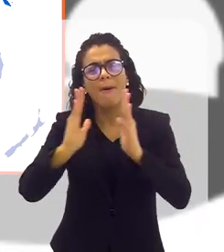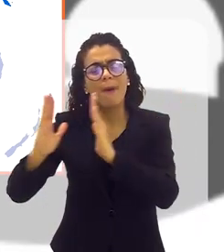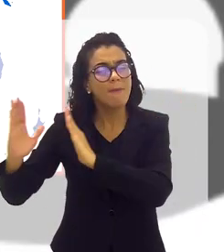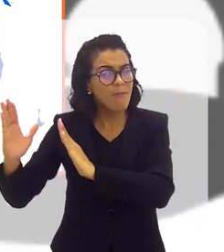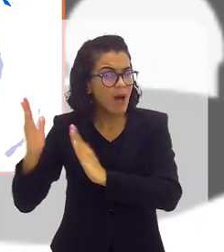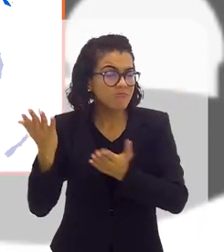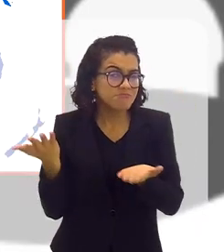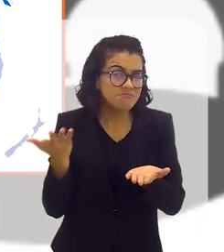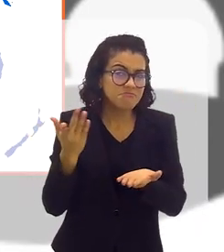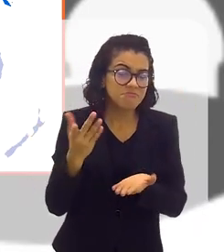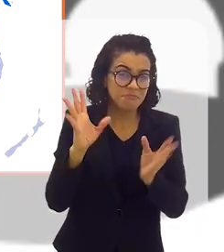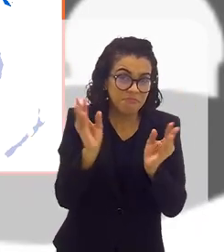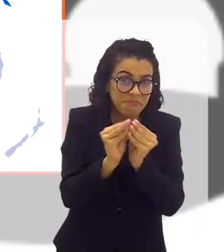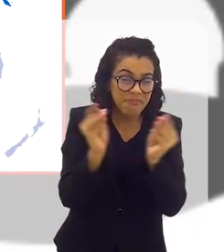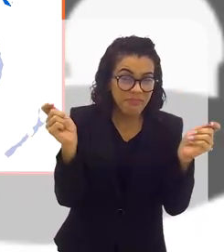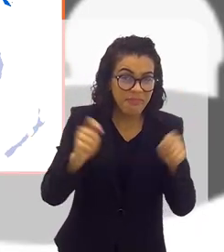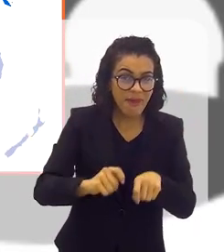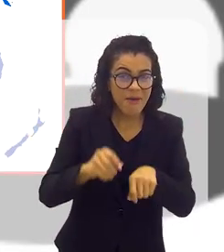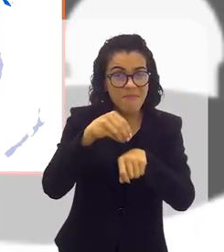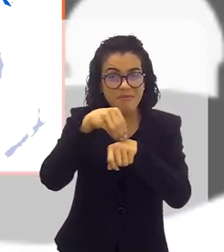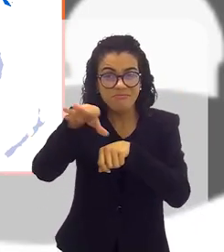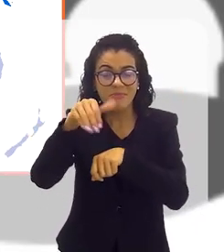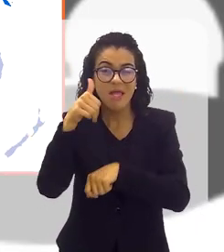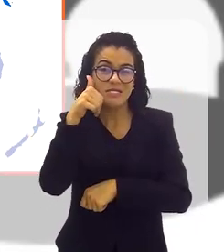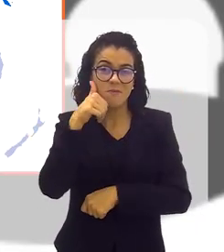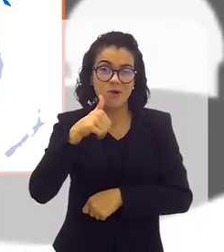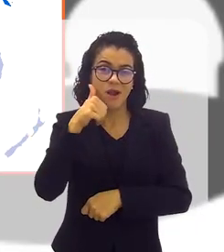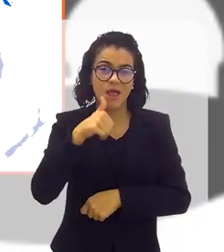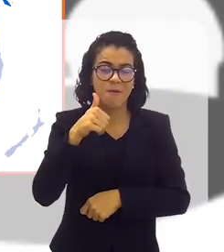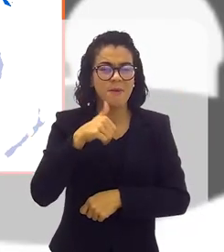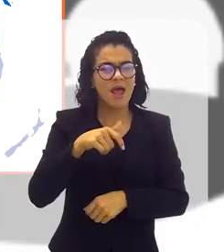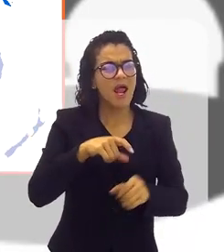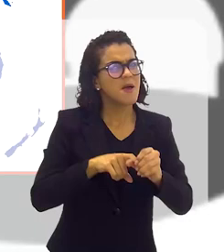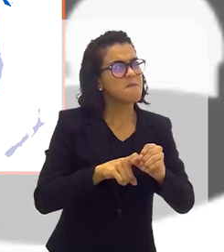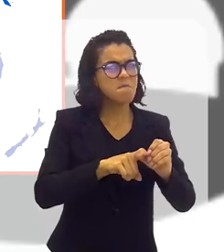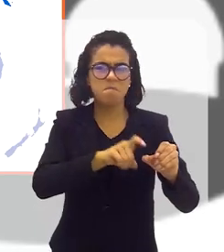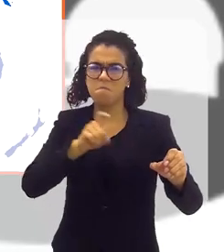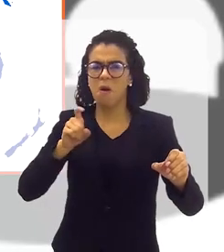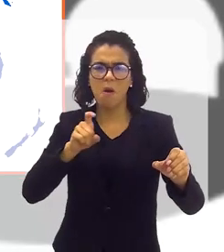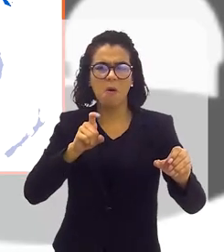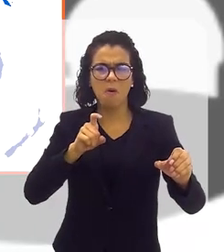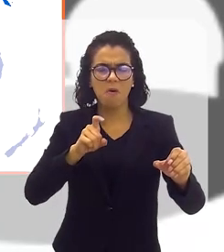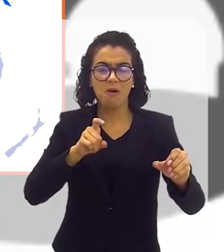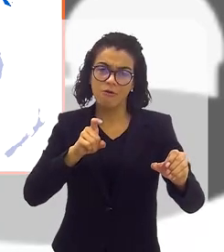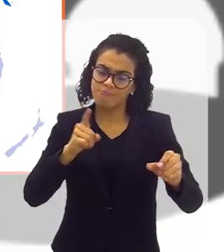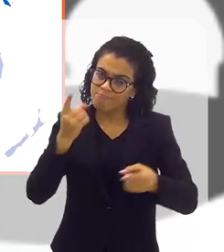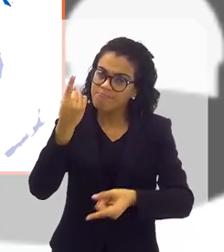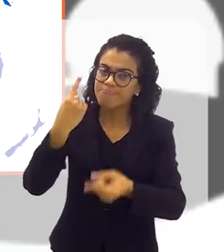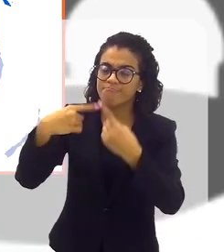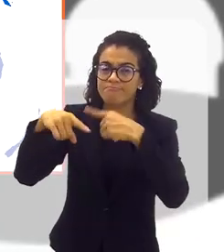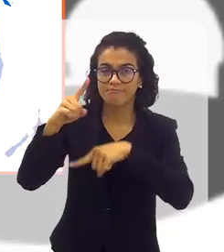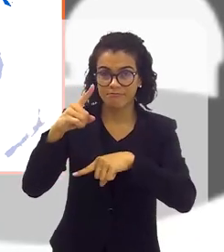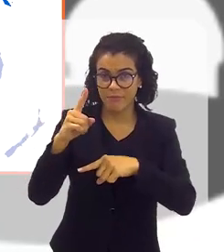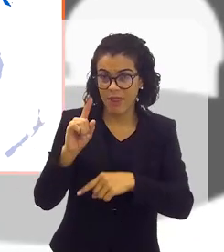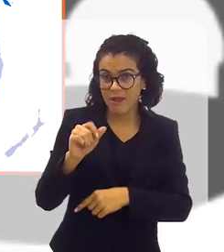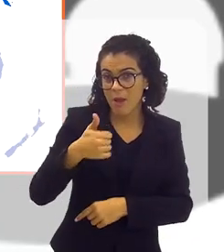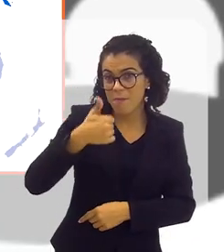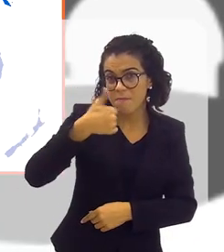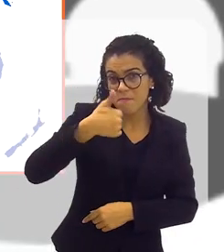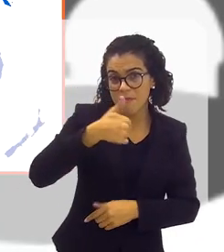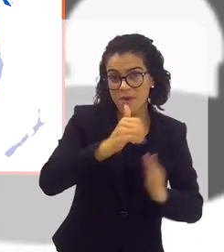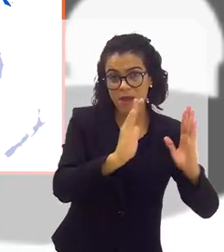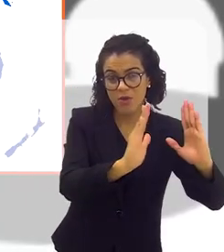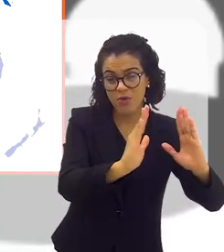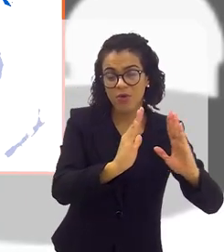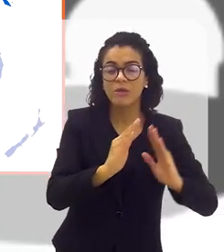você poderia dizer em poucas palavras aqui para que ela comece, ela saia ali do processo da inércia, que é realmente o primeiro passo,